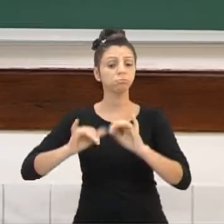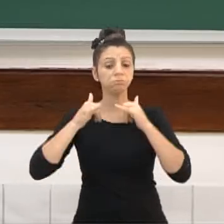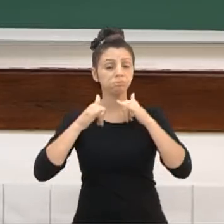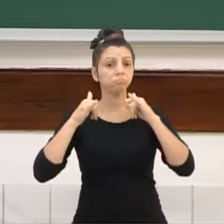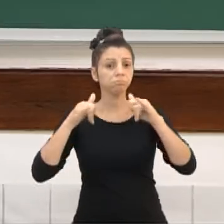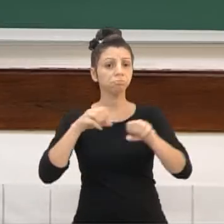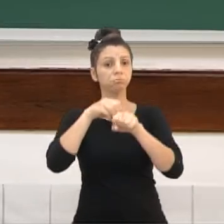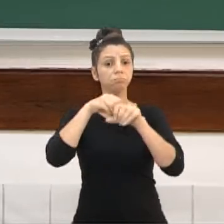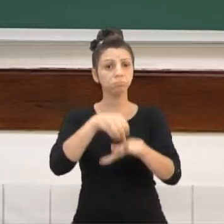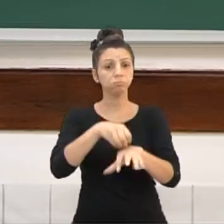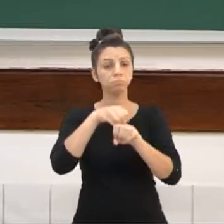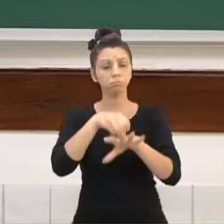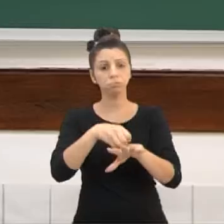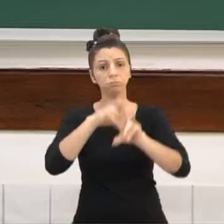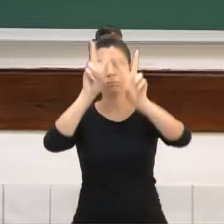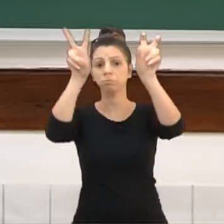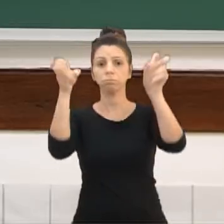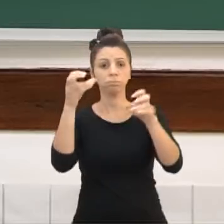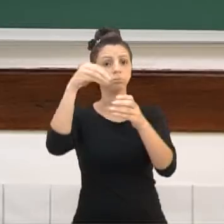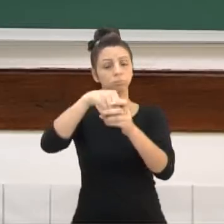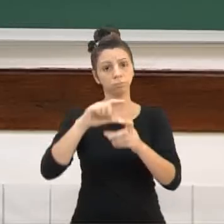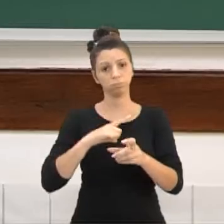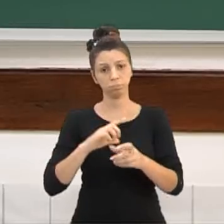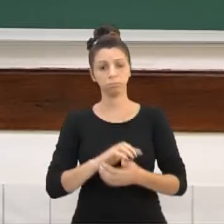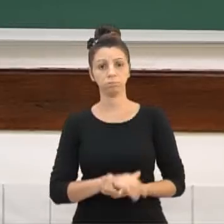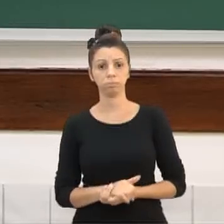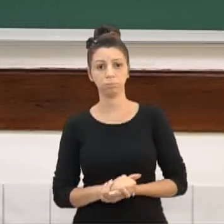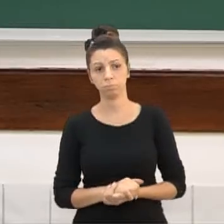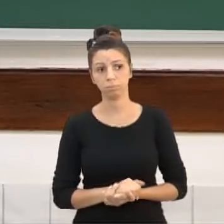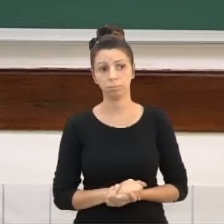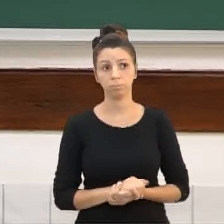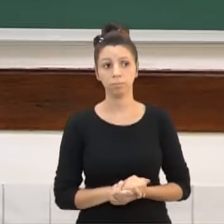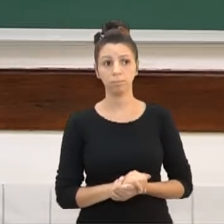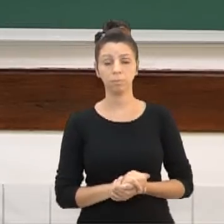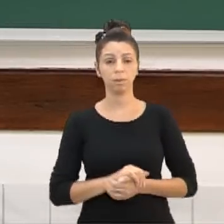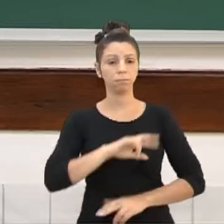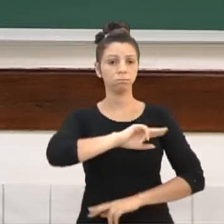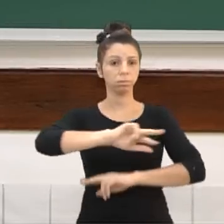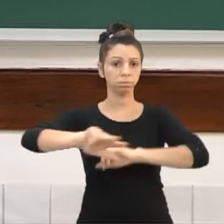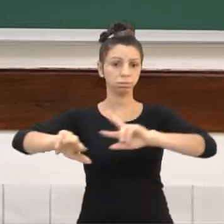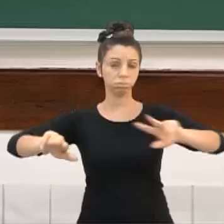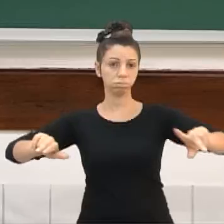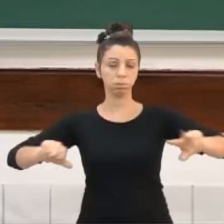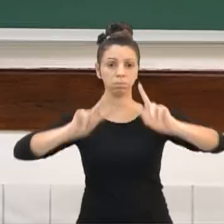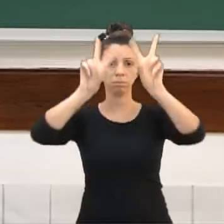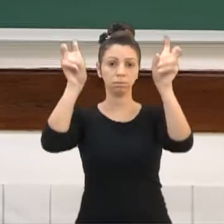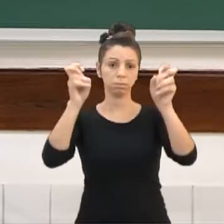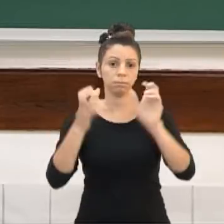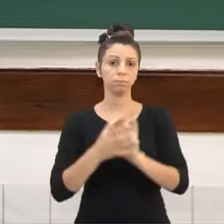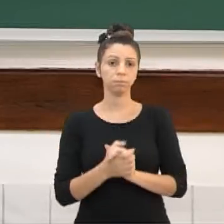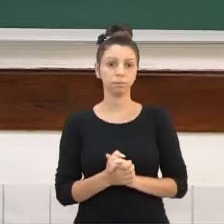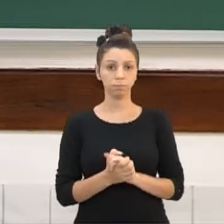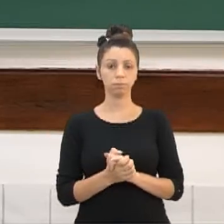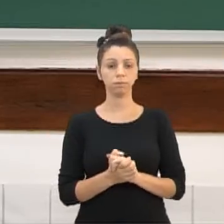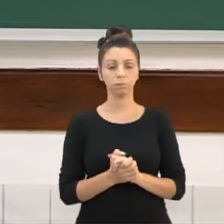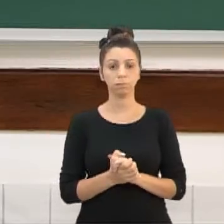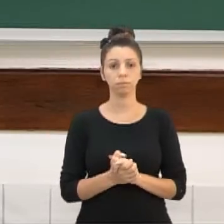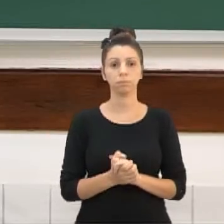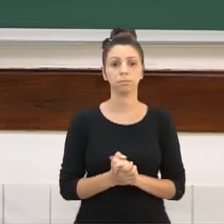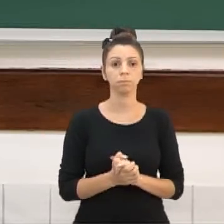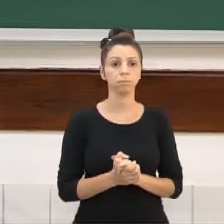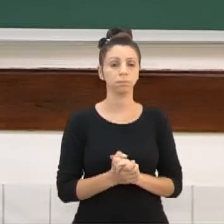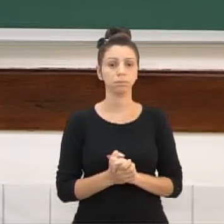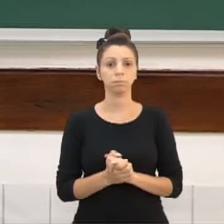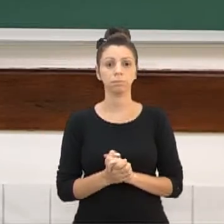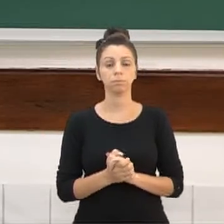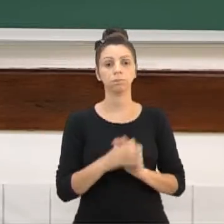um podcast com um determinado assunto, né? E eles tratam dos mais variados assuntos, né? Então, tem que se atentar para essa questão